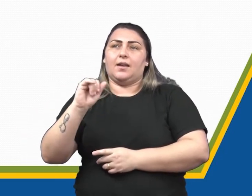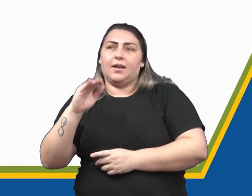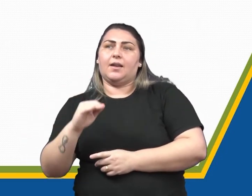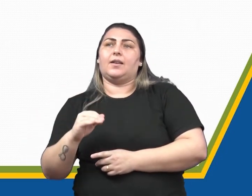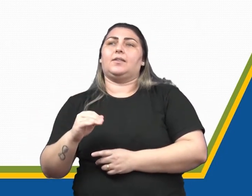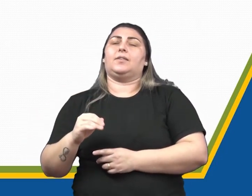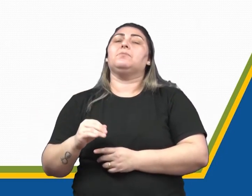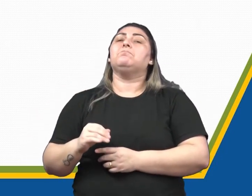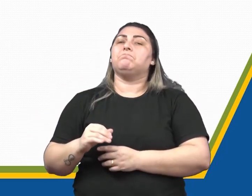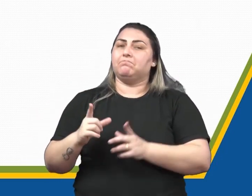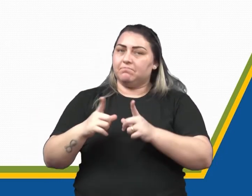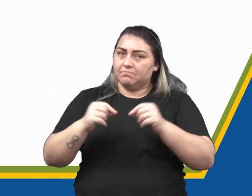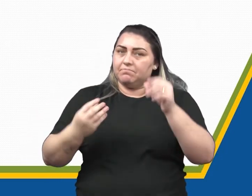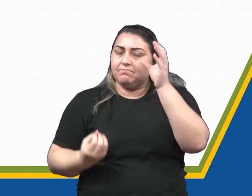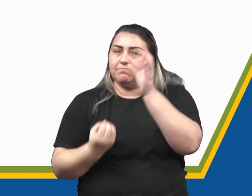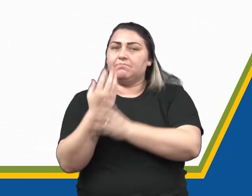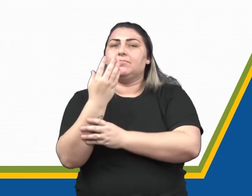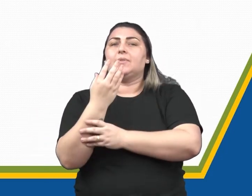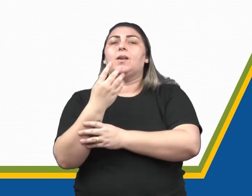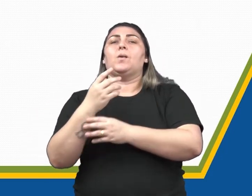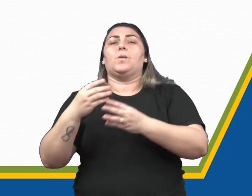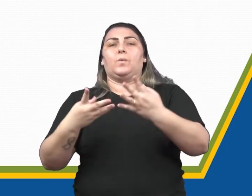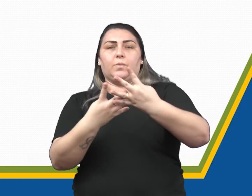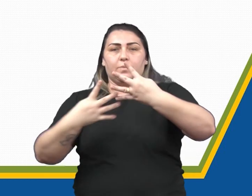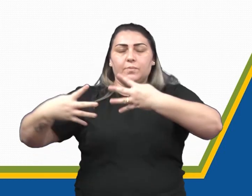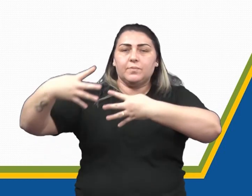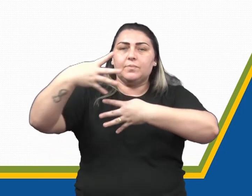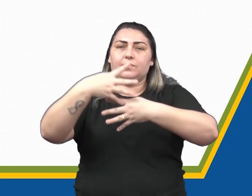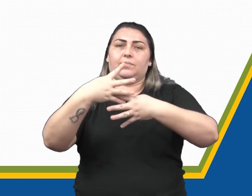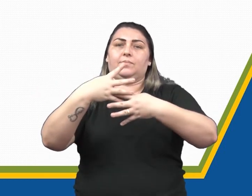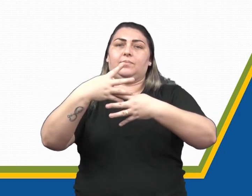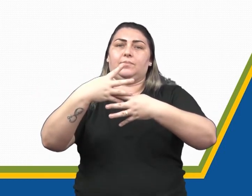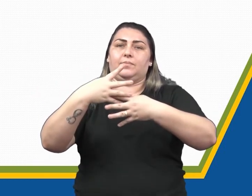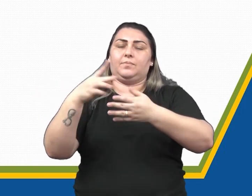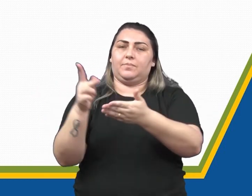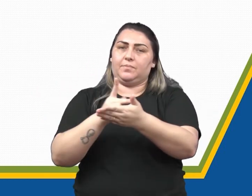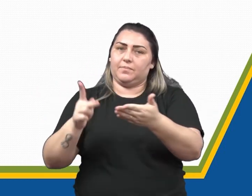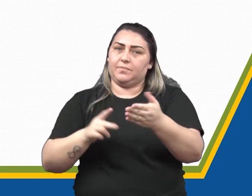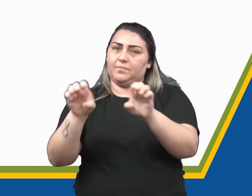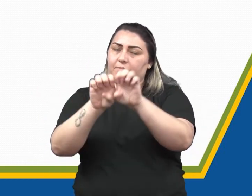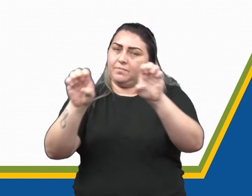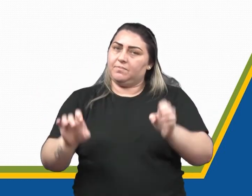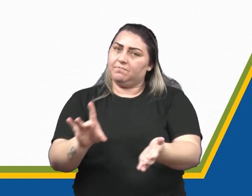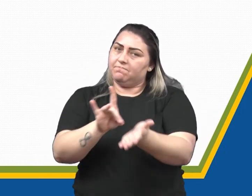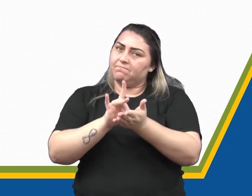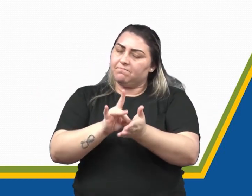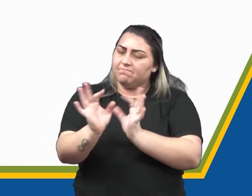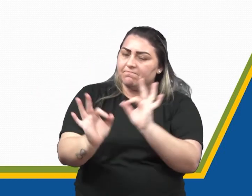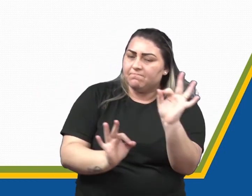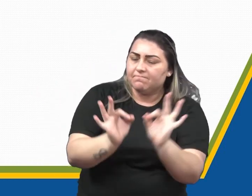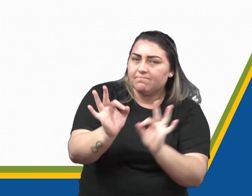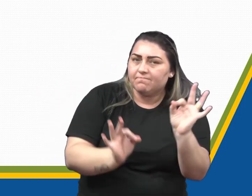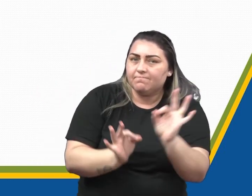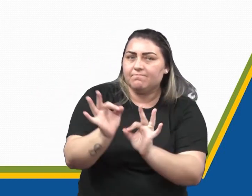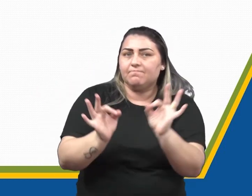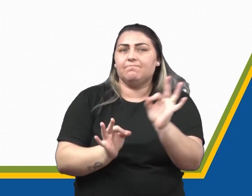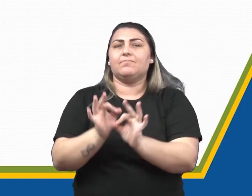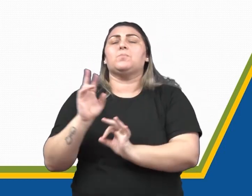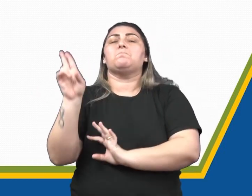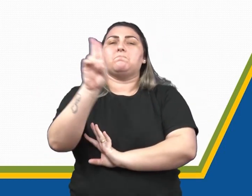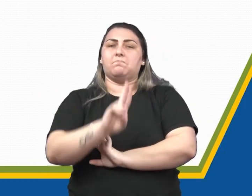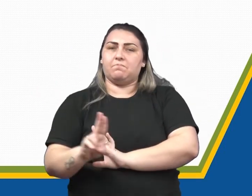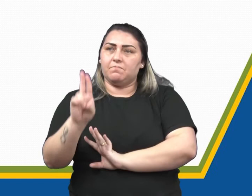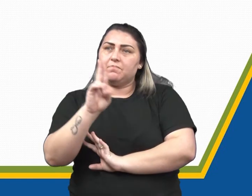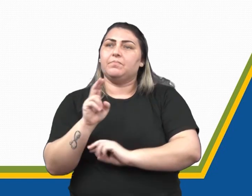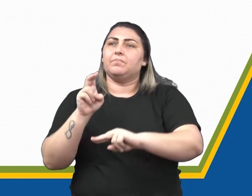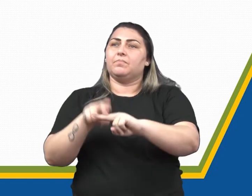de origem japonesa. Vimos o soneto, que é um tipo de poema que possui uma estrutura fixa, o qual é bastante usado e